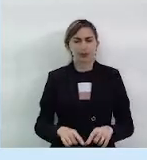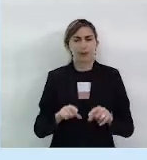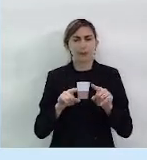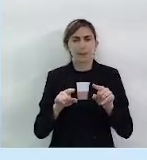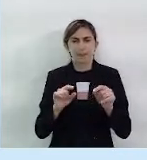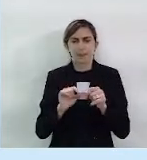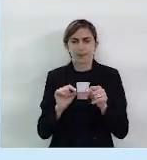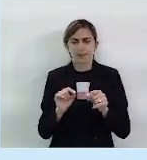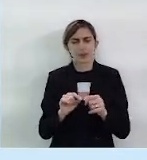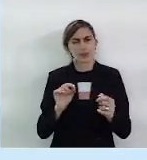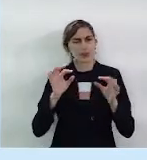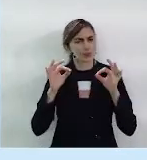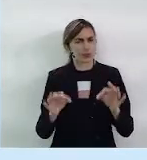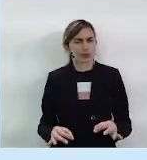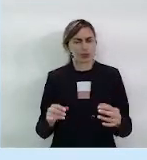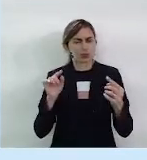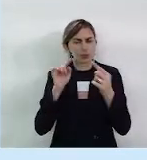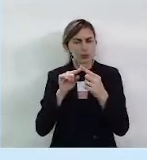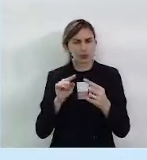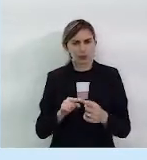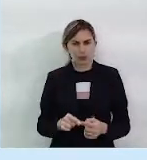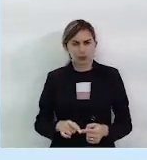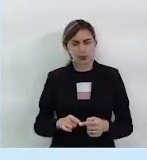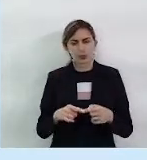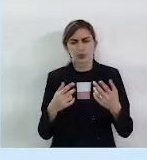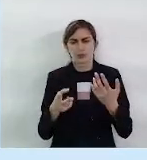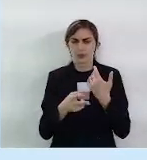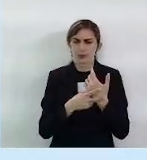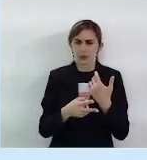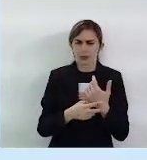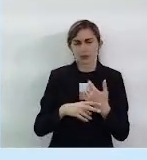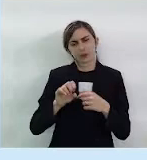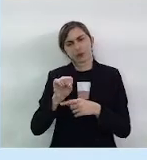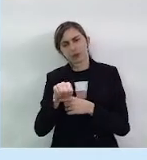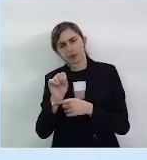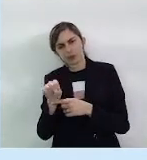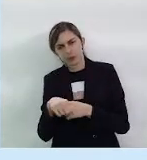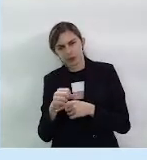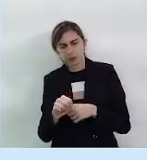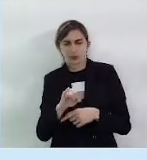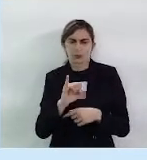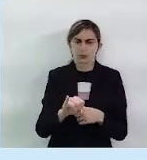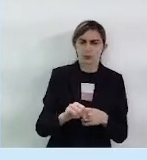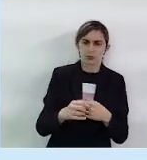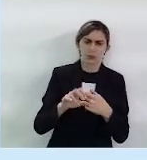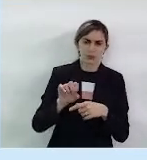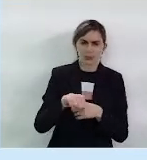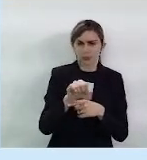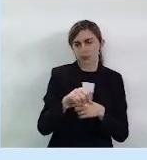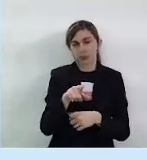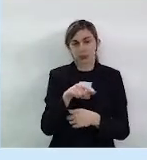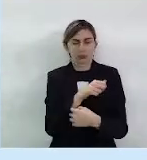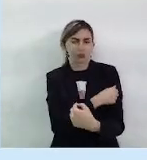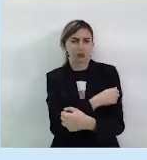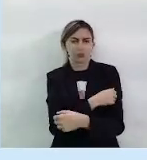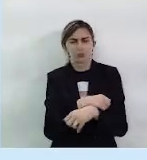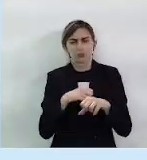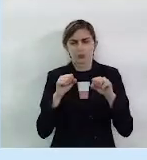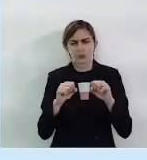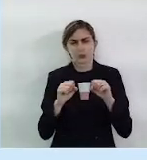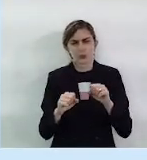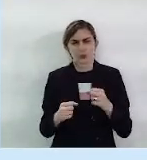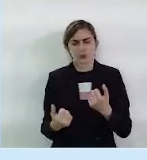que estabelece a correta combinação, né, entre o verbo e o sujeito. Se o sujeito, no caso alunos, ele pode